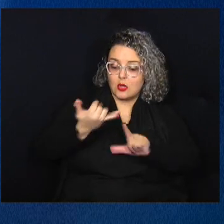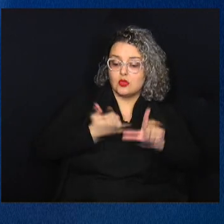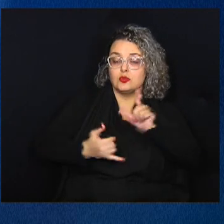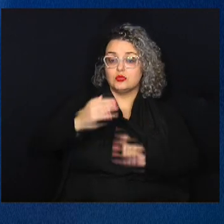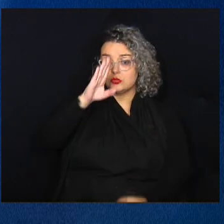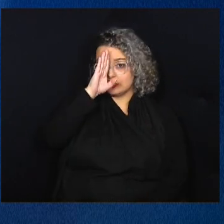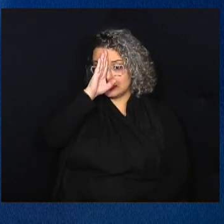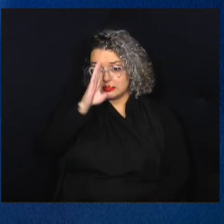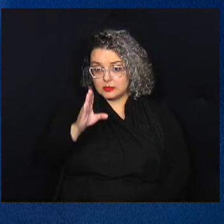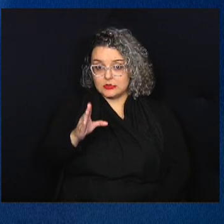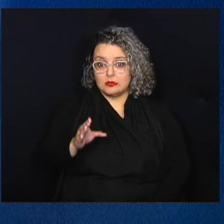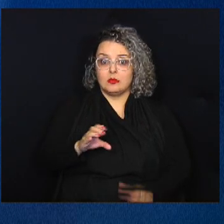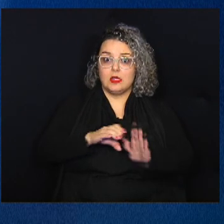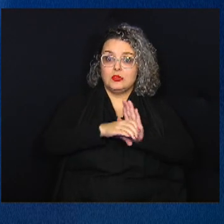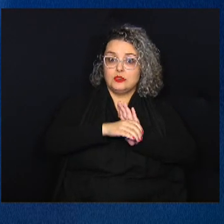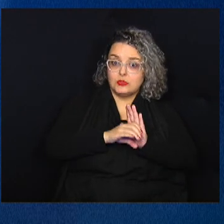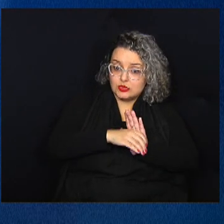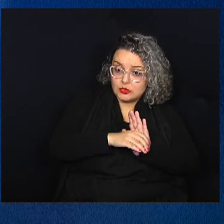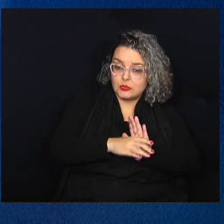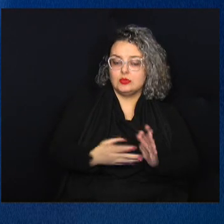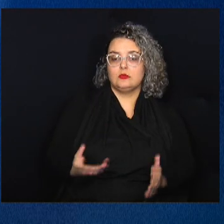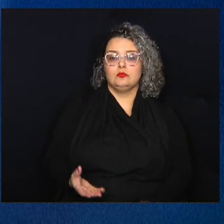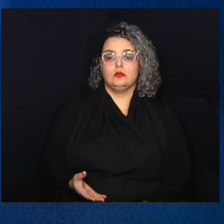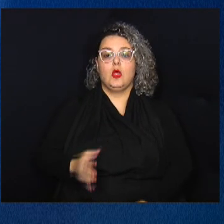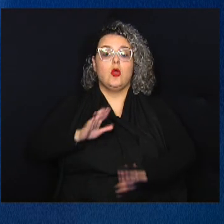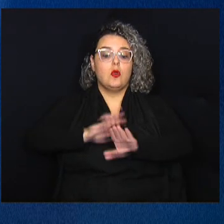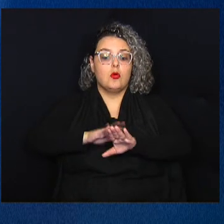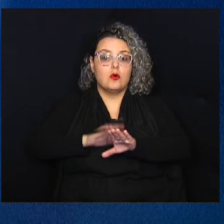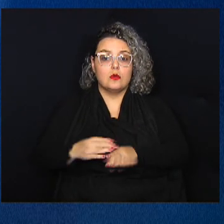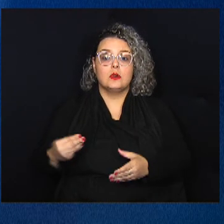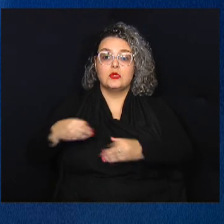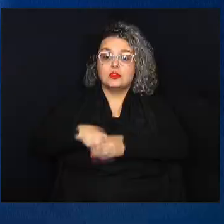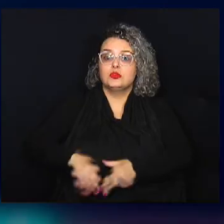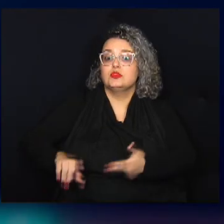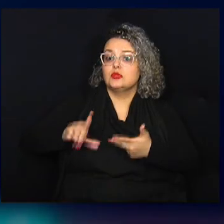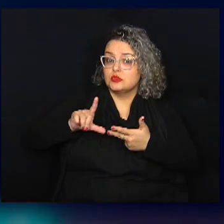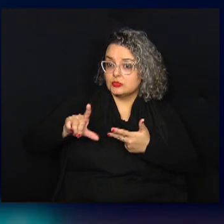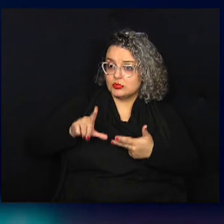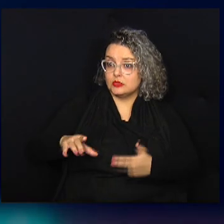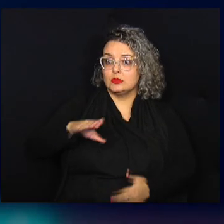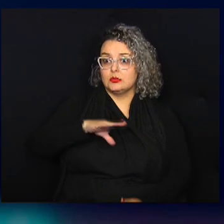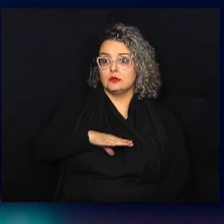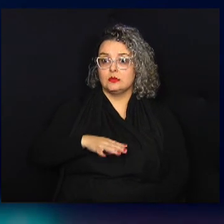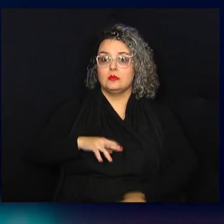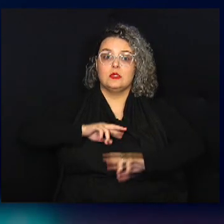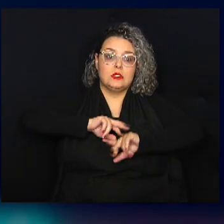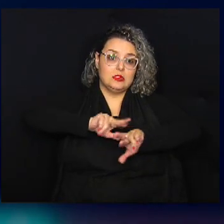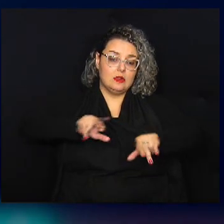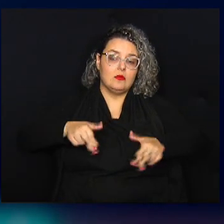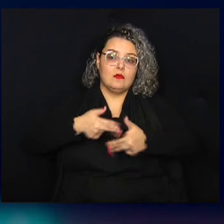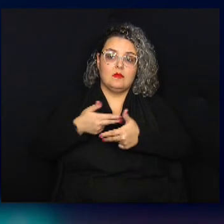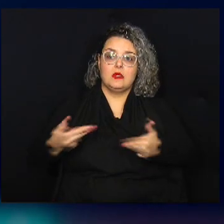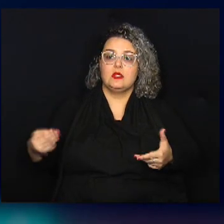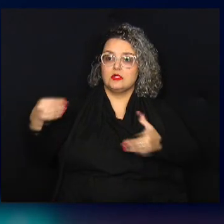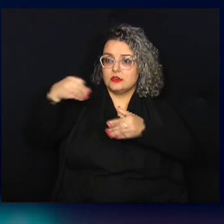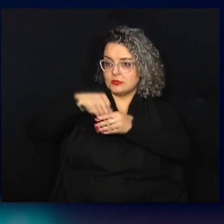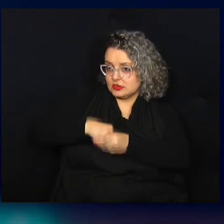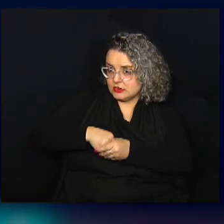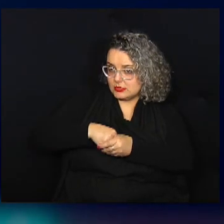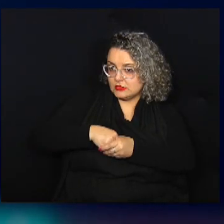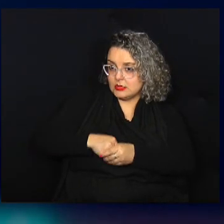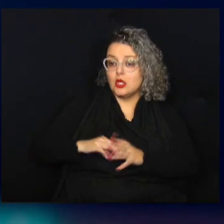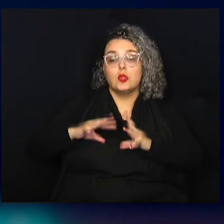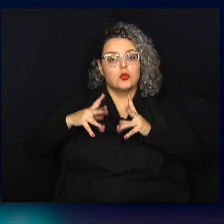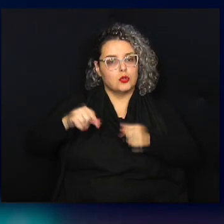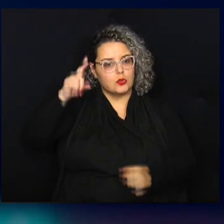conceitos, envolvendo o funcionamento do Poder Legislativo Municipal. Acontecem várias coisas aqui na casa durante todos os dias.